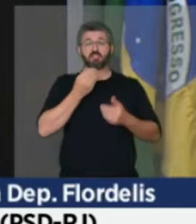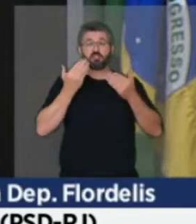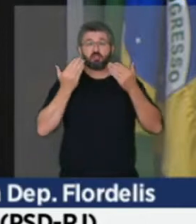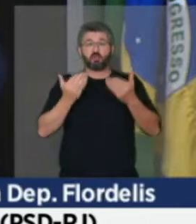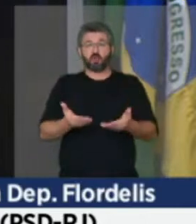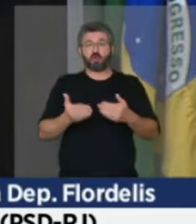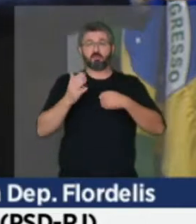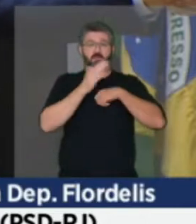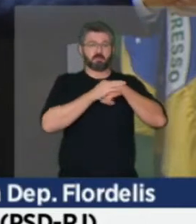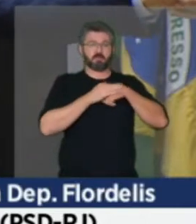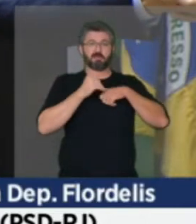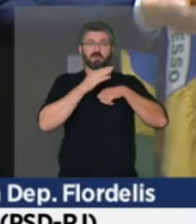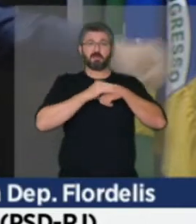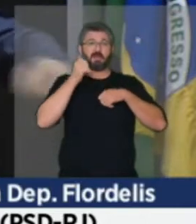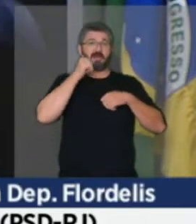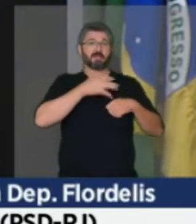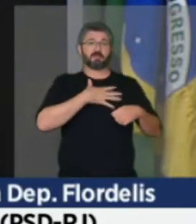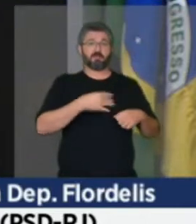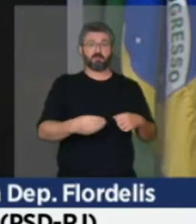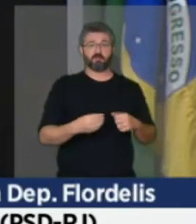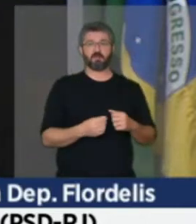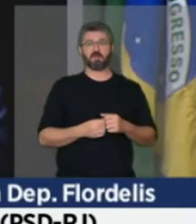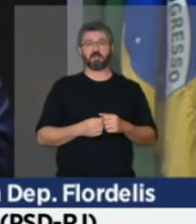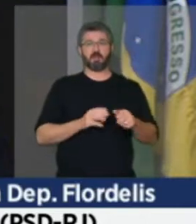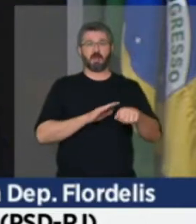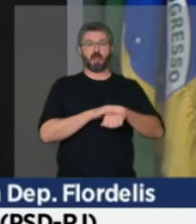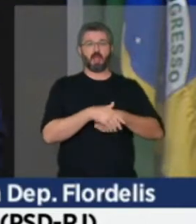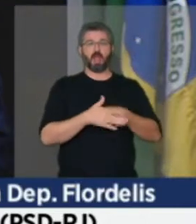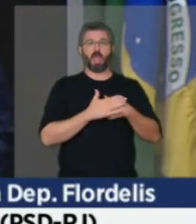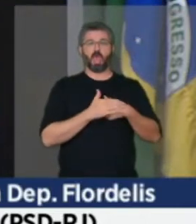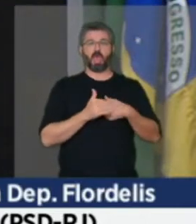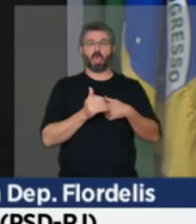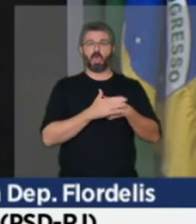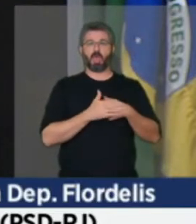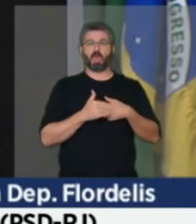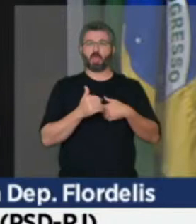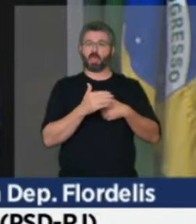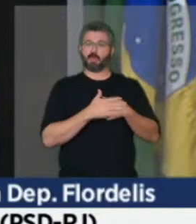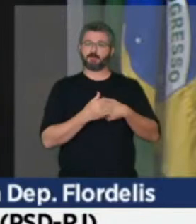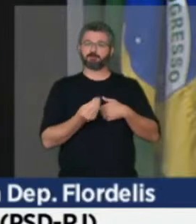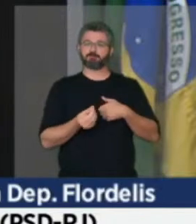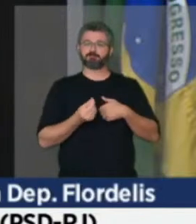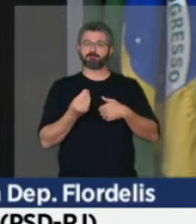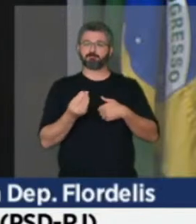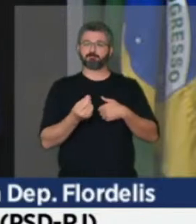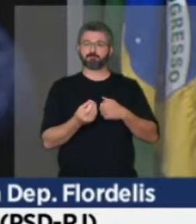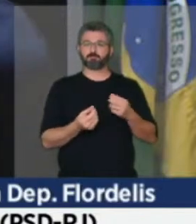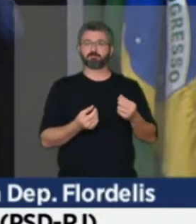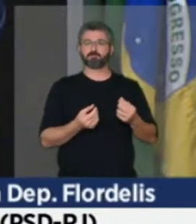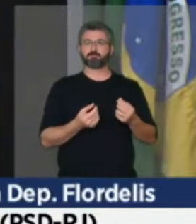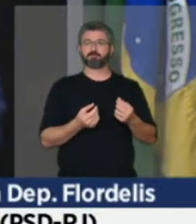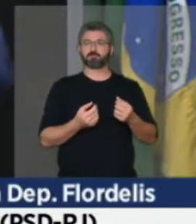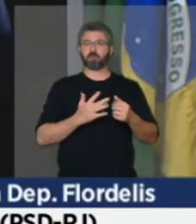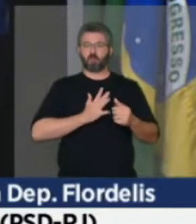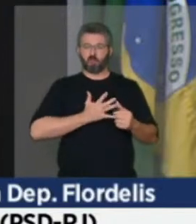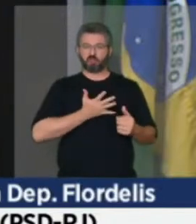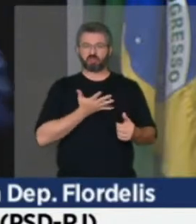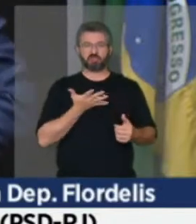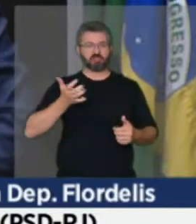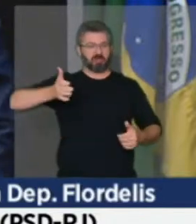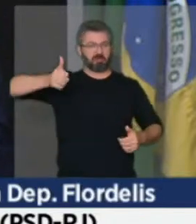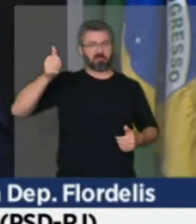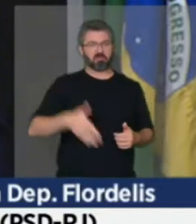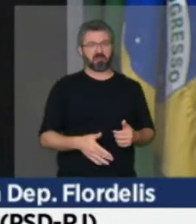acariciava as filhas dela durante a noite, de maneira subreptícia, nojenta,